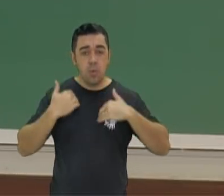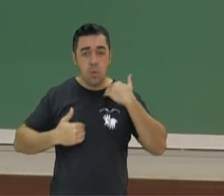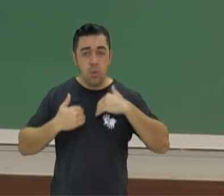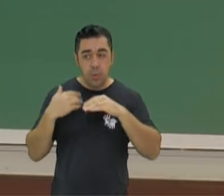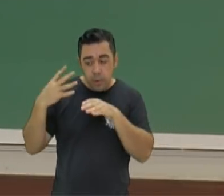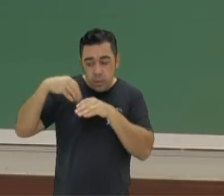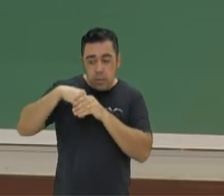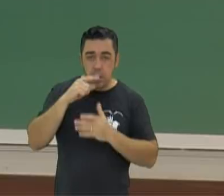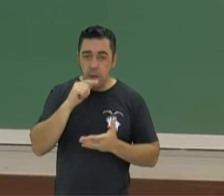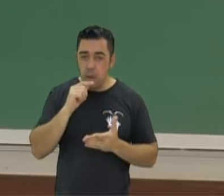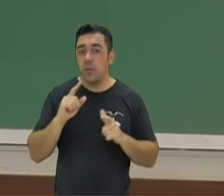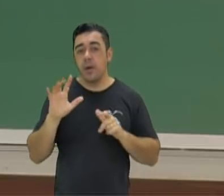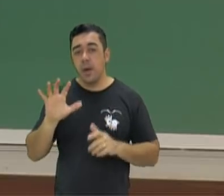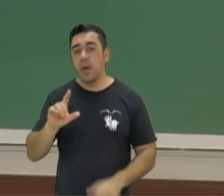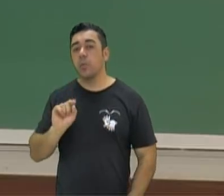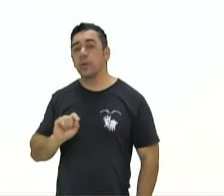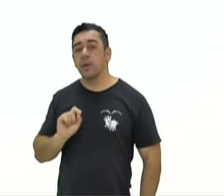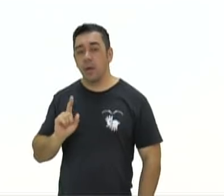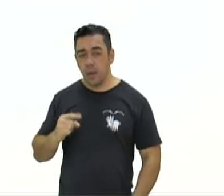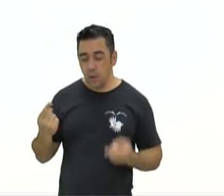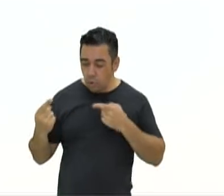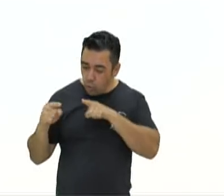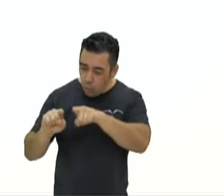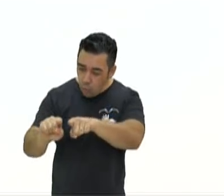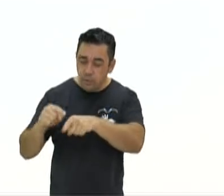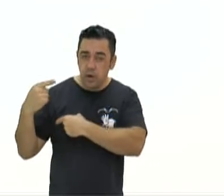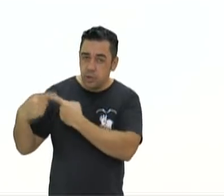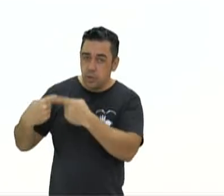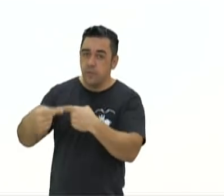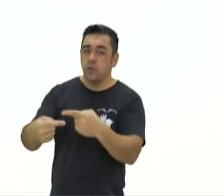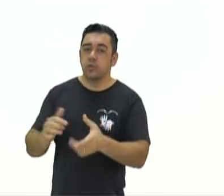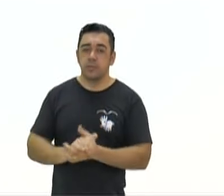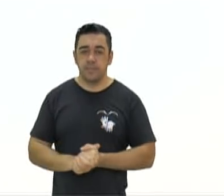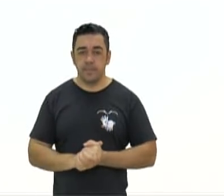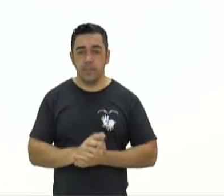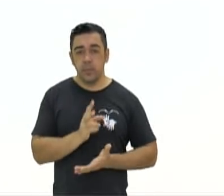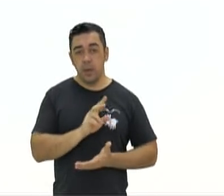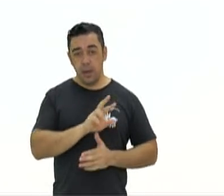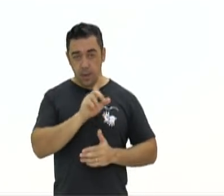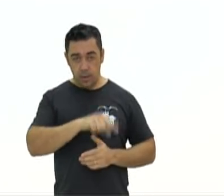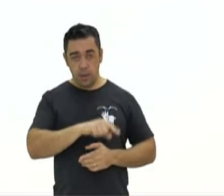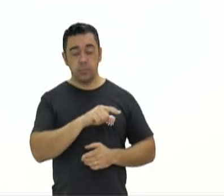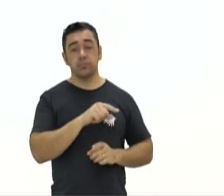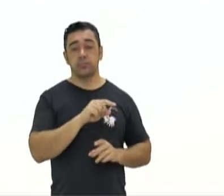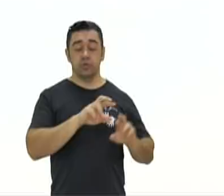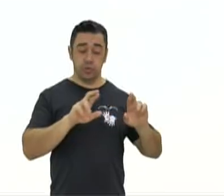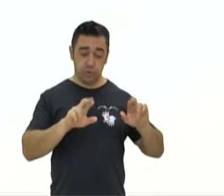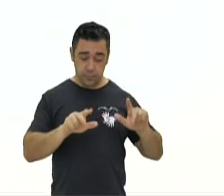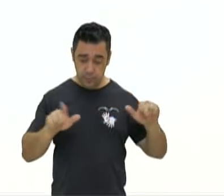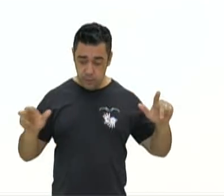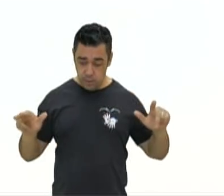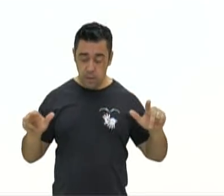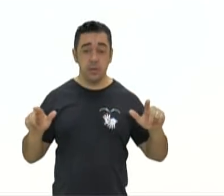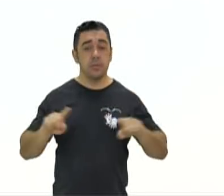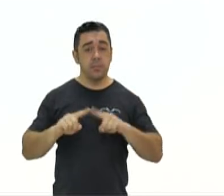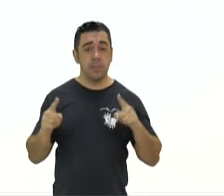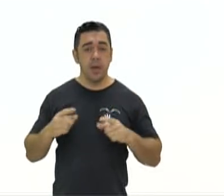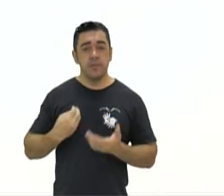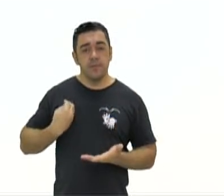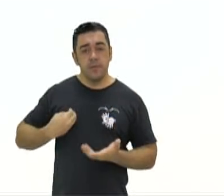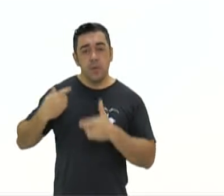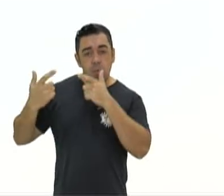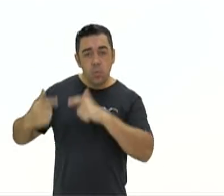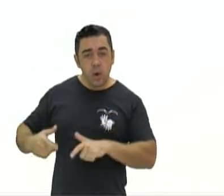escondido dentro da água, né? Isso aqui é o quê? Convergência evolutiva. Espécies que não têm um parentesco muito próximo, que convergiram para